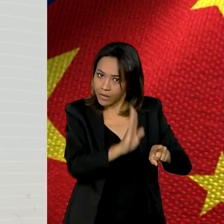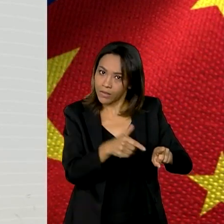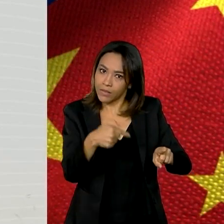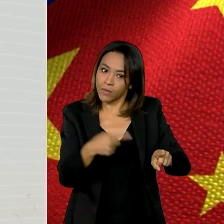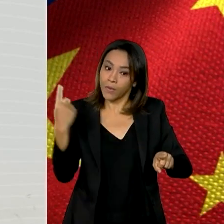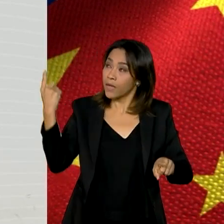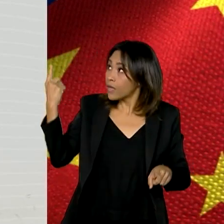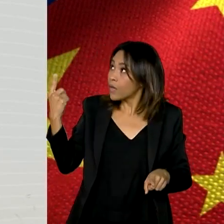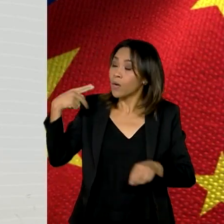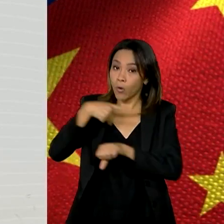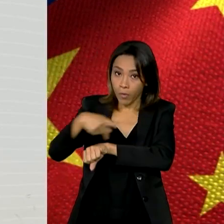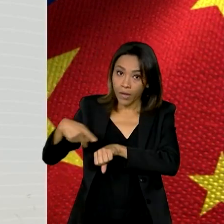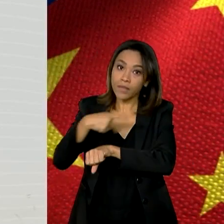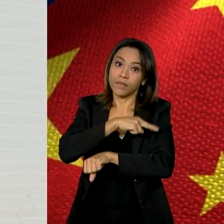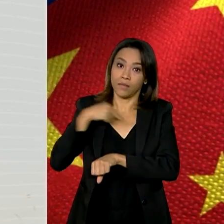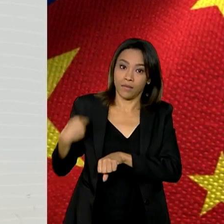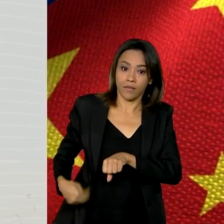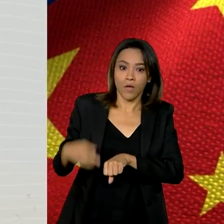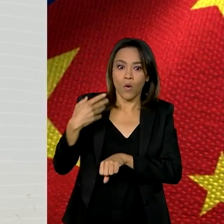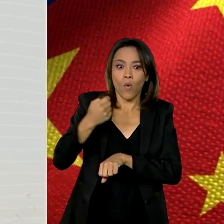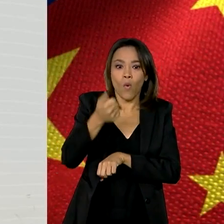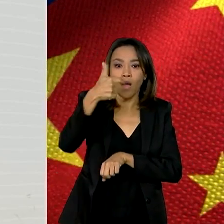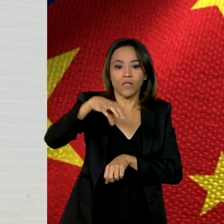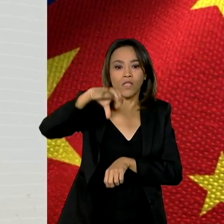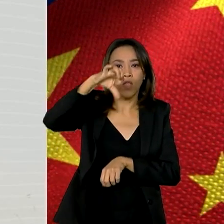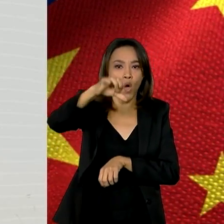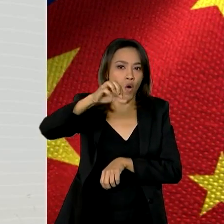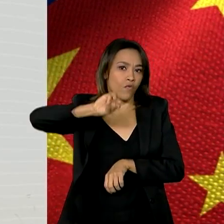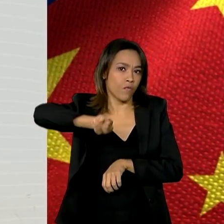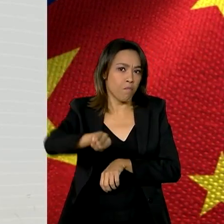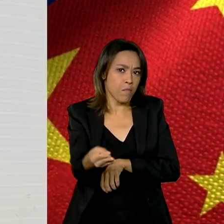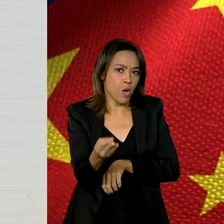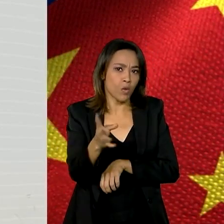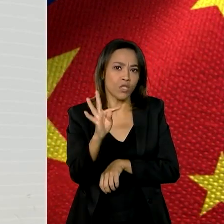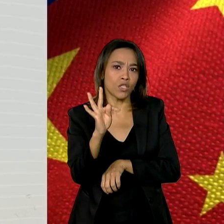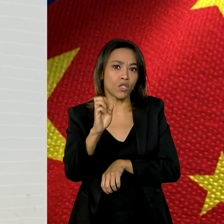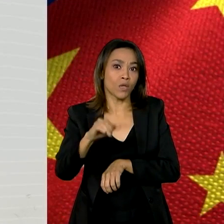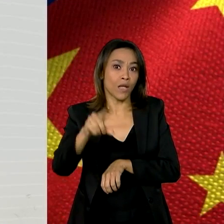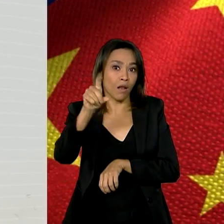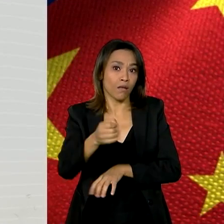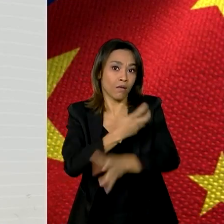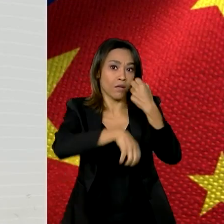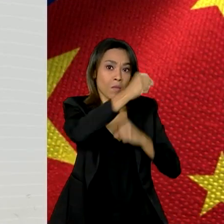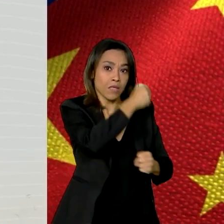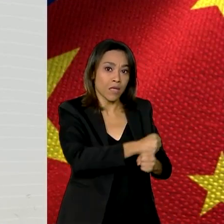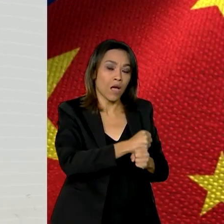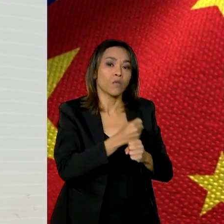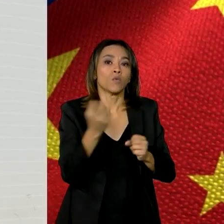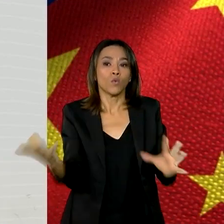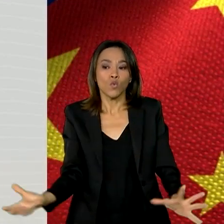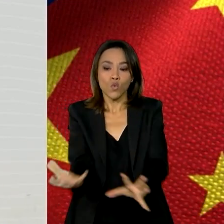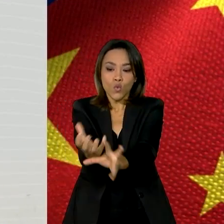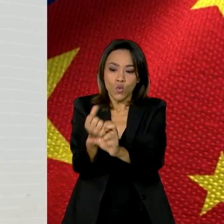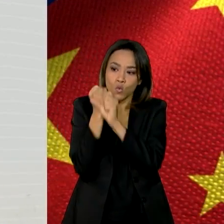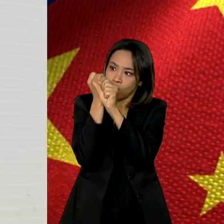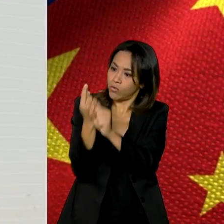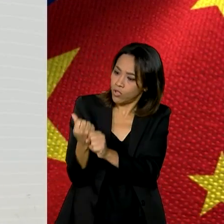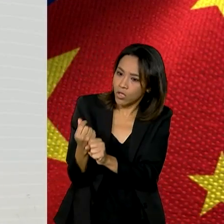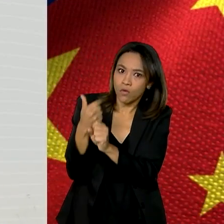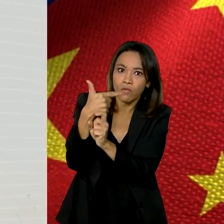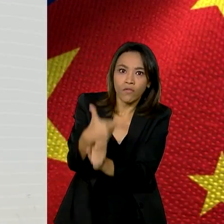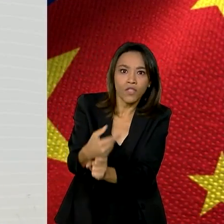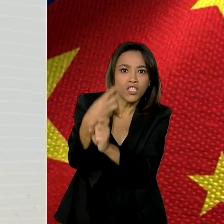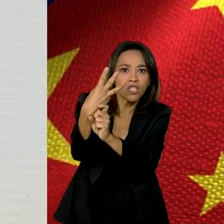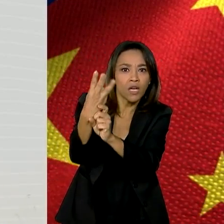país asiático importou quase 9 milhões de toneladas de carnes do Brasil no ano passado, gerando uma receita de mais de